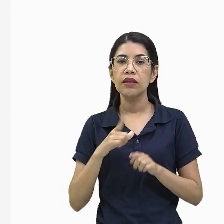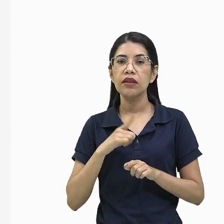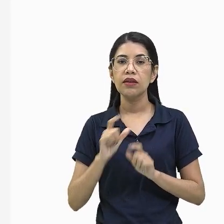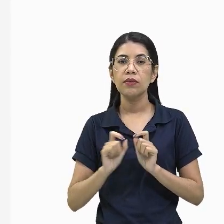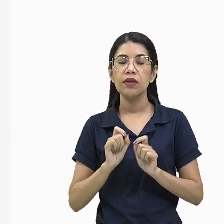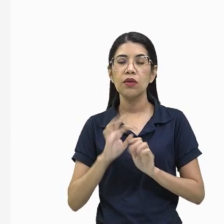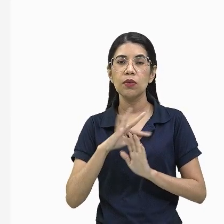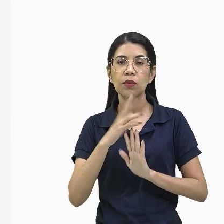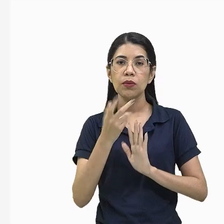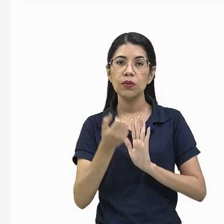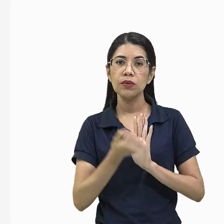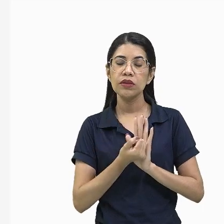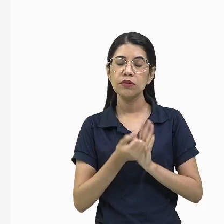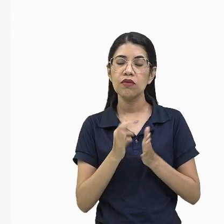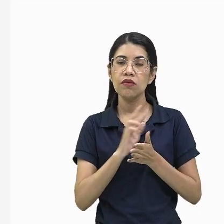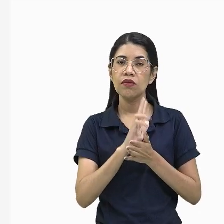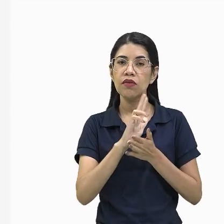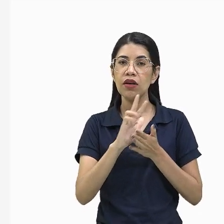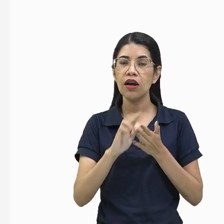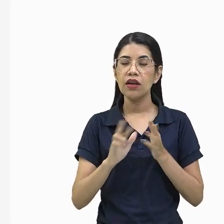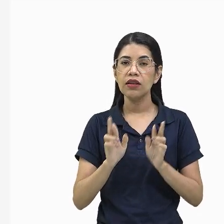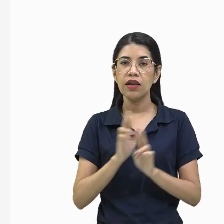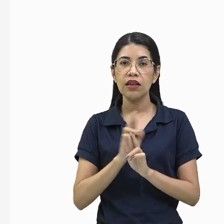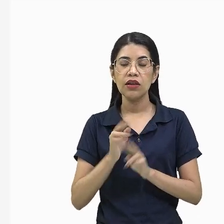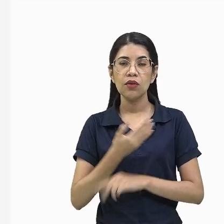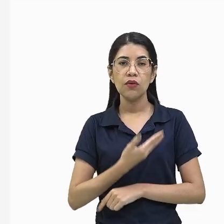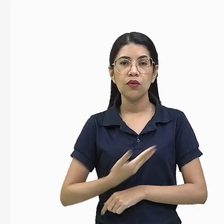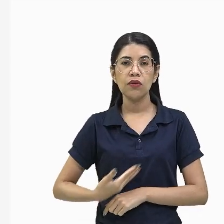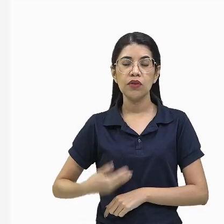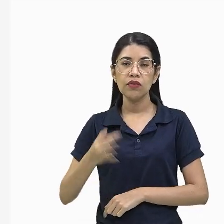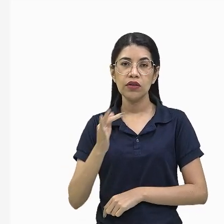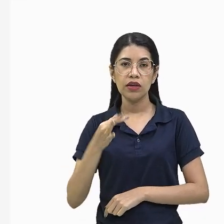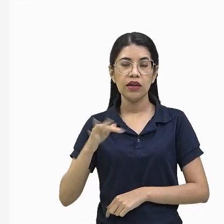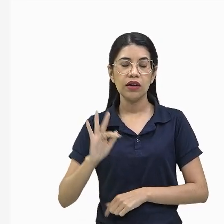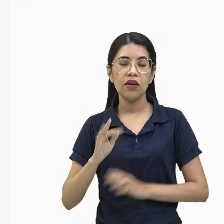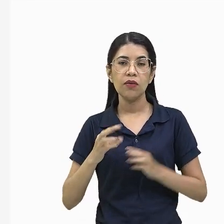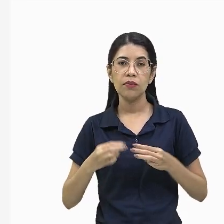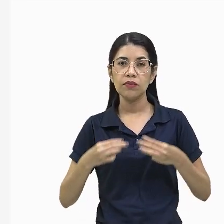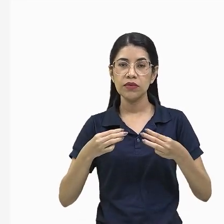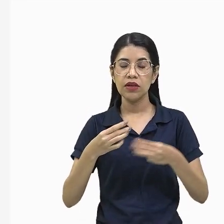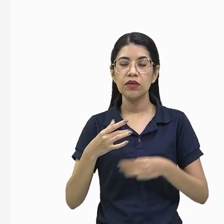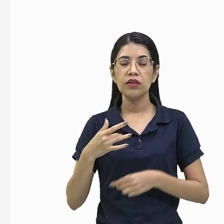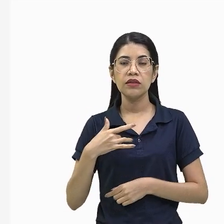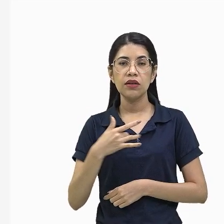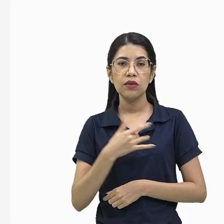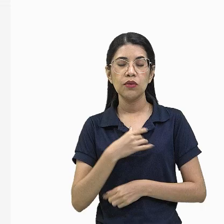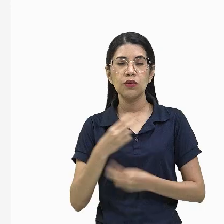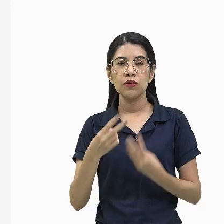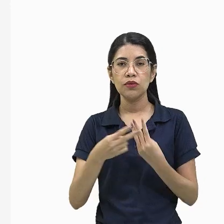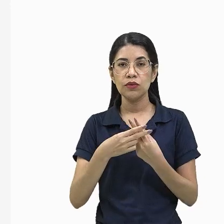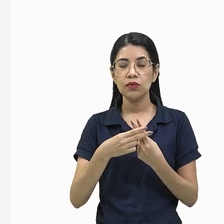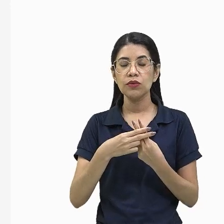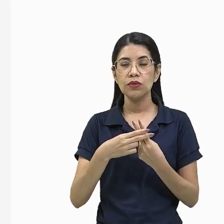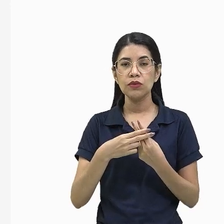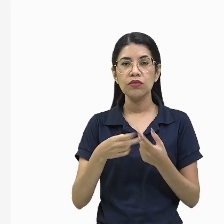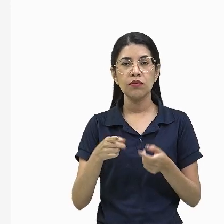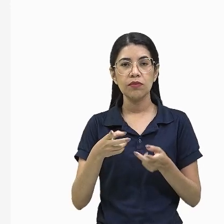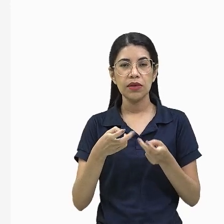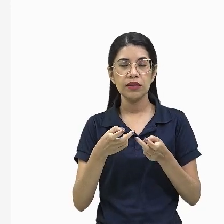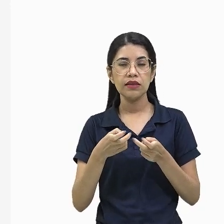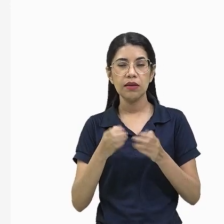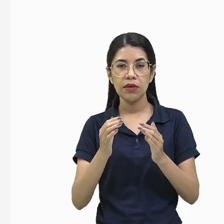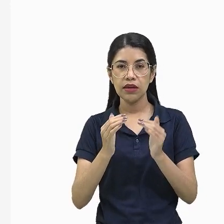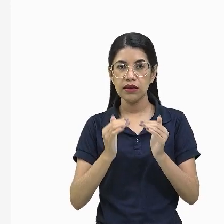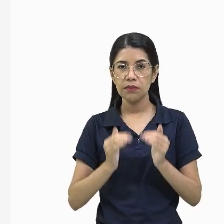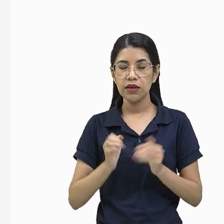os símbolos que estão relacionados ao governo federal, ao Ministério da Saúde, ao próprio SUS, como vocês podem observar aqui nessa